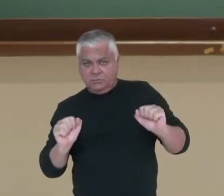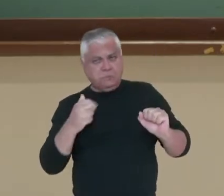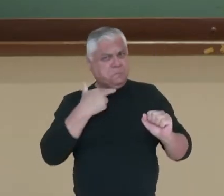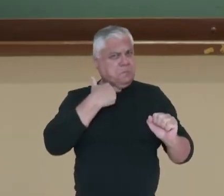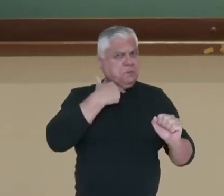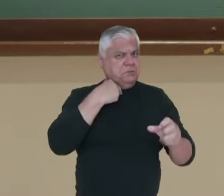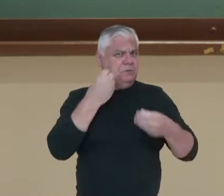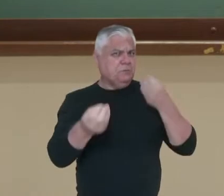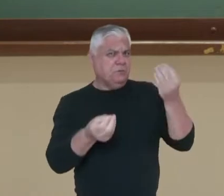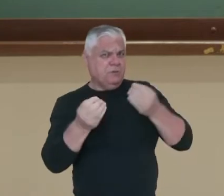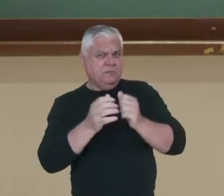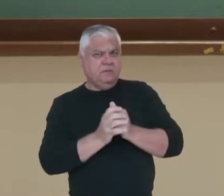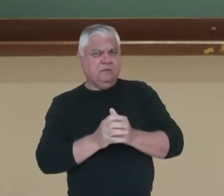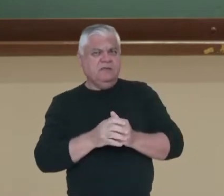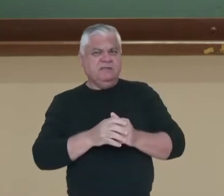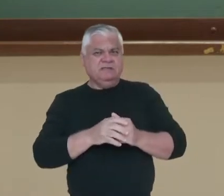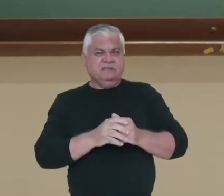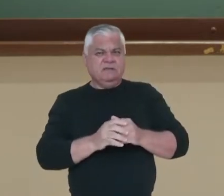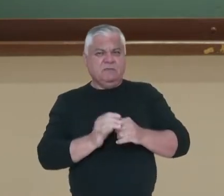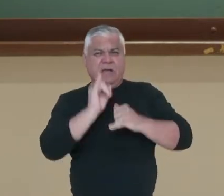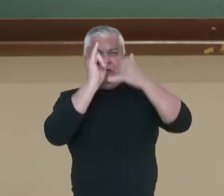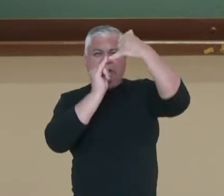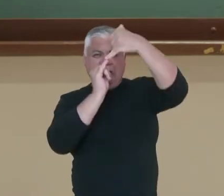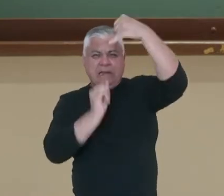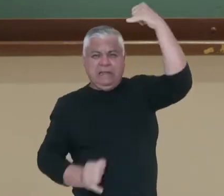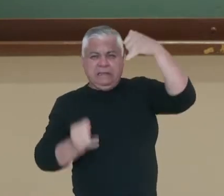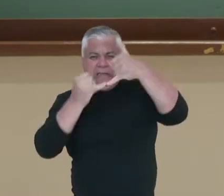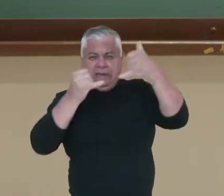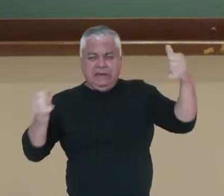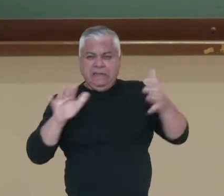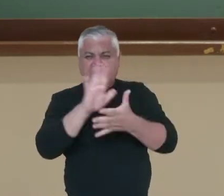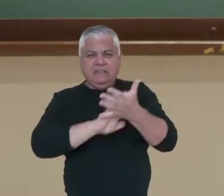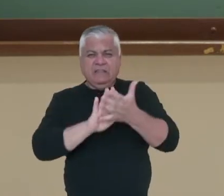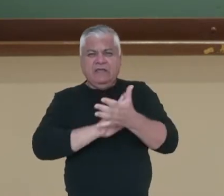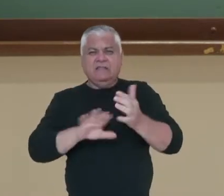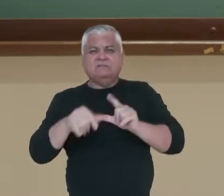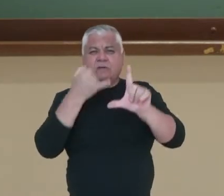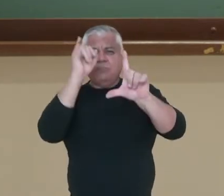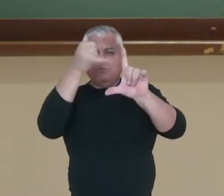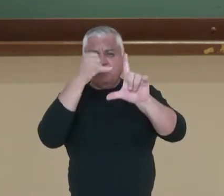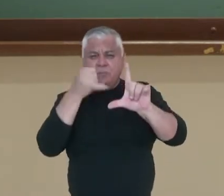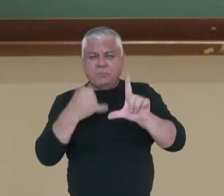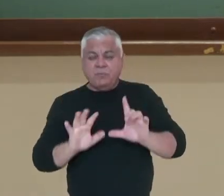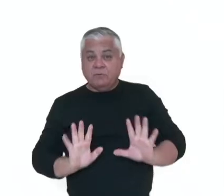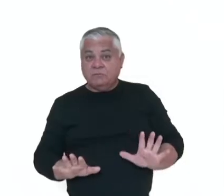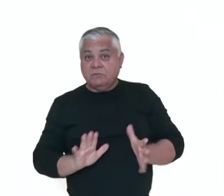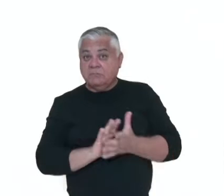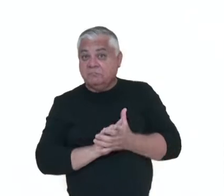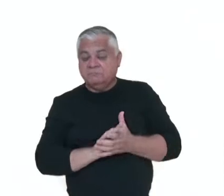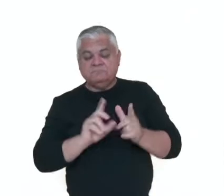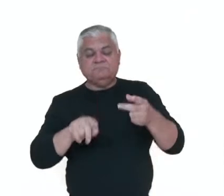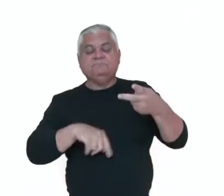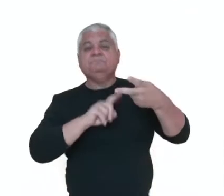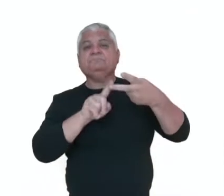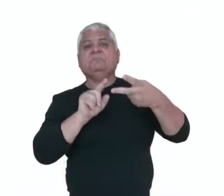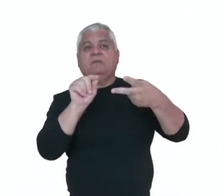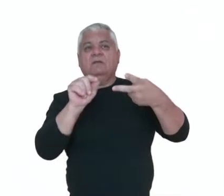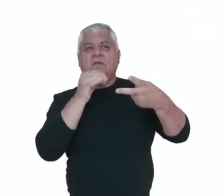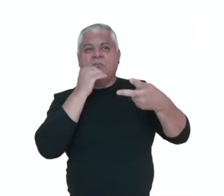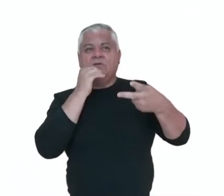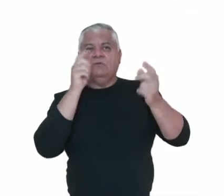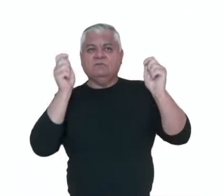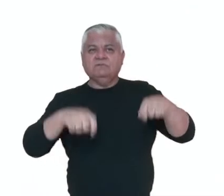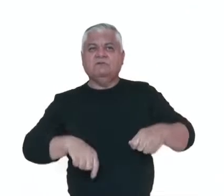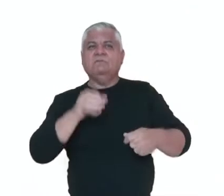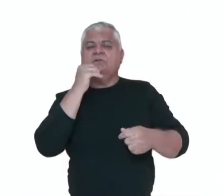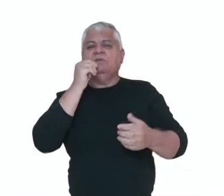posso pintar sem ter uma linha definida? Posso trabalhar somente com borrões, vamos falar dessa forma? E outra coisa, eu consigo produzir uma ilusão de ótica